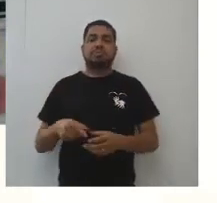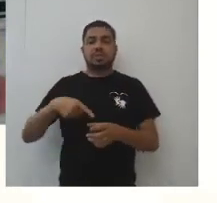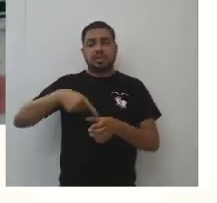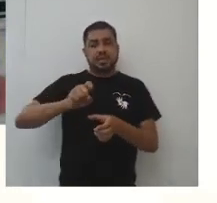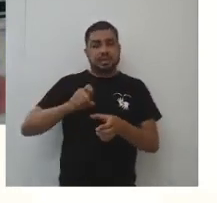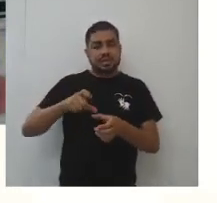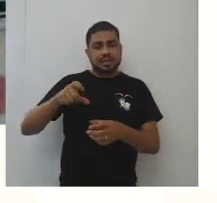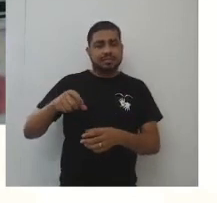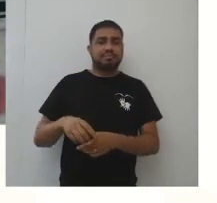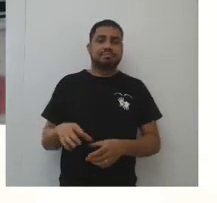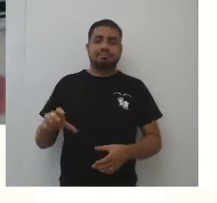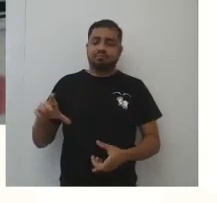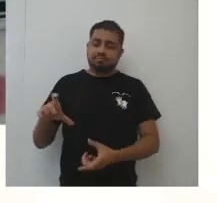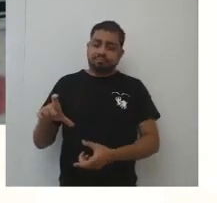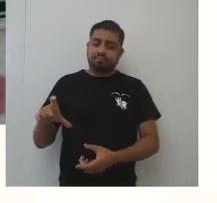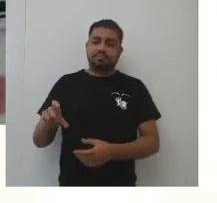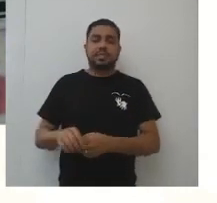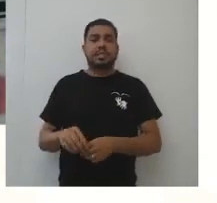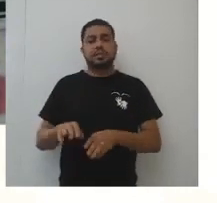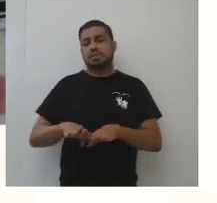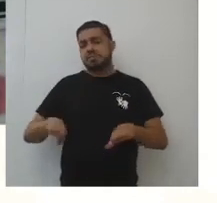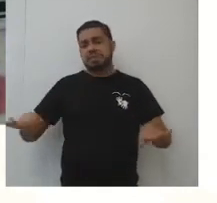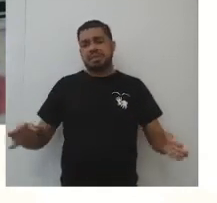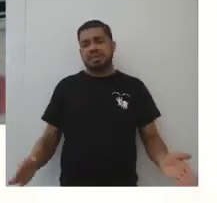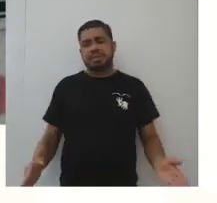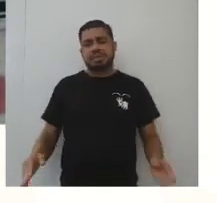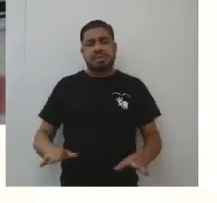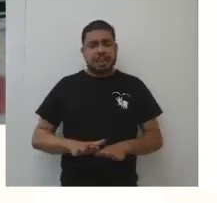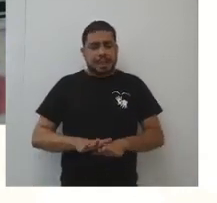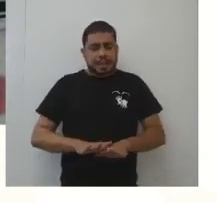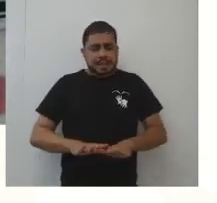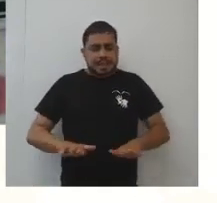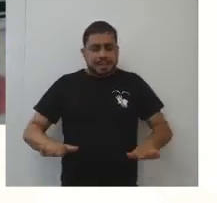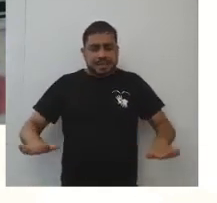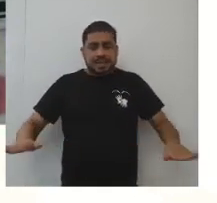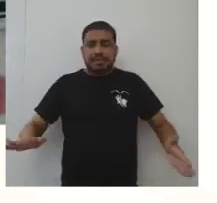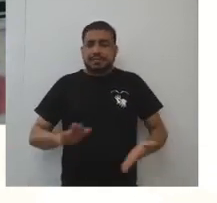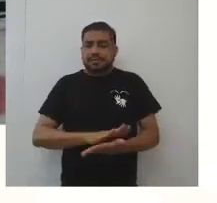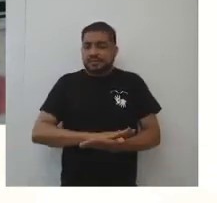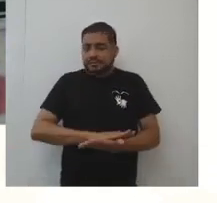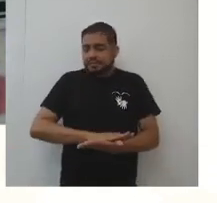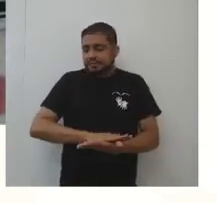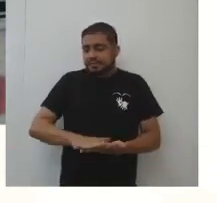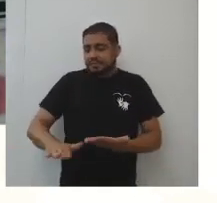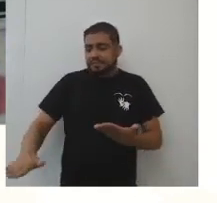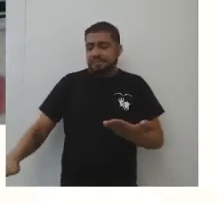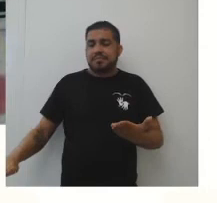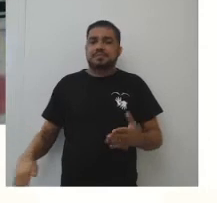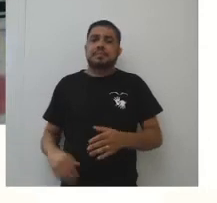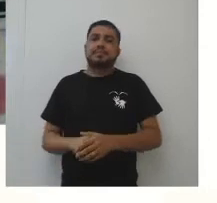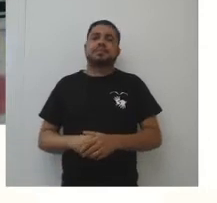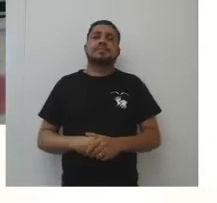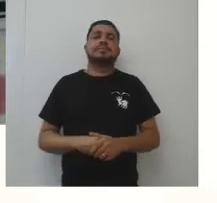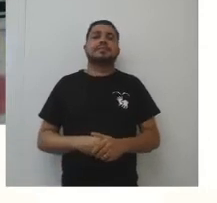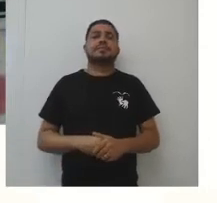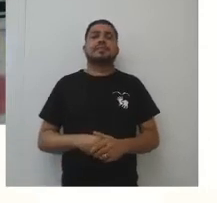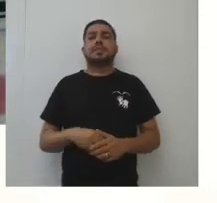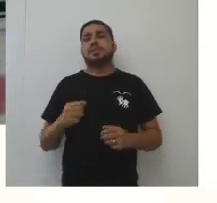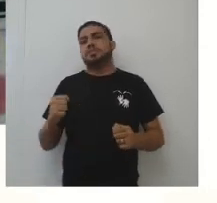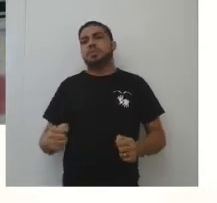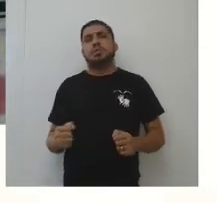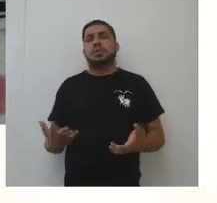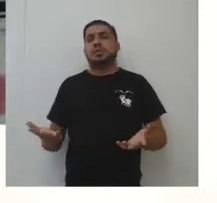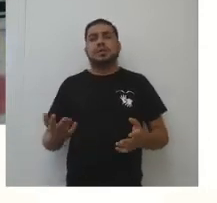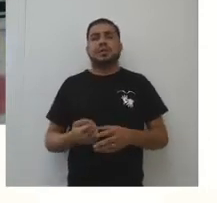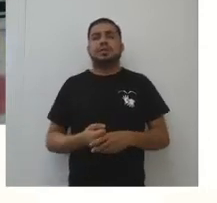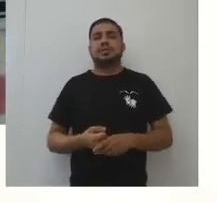refrigerante e uma mesa onde você pode, bem lisa, diminuir o atrito. Você tenta diminuir o máximo do atrito. Você pode